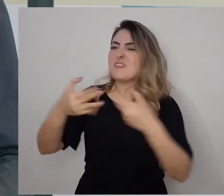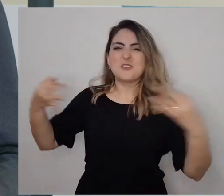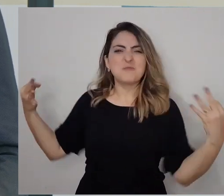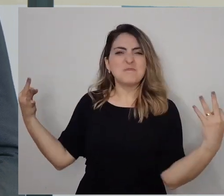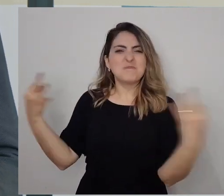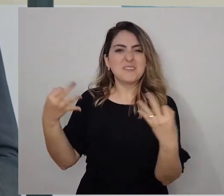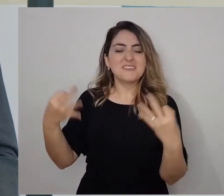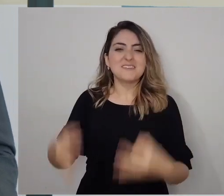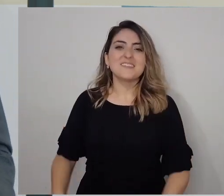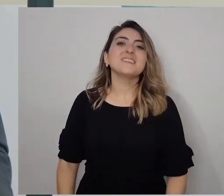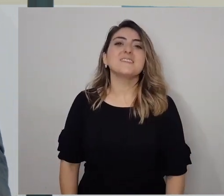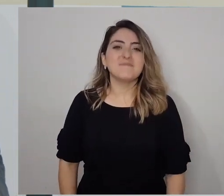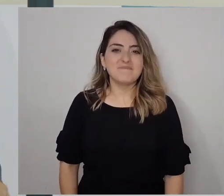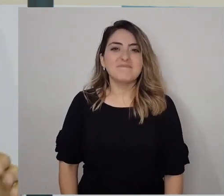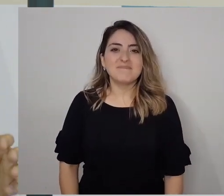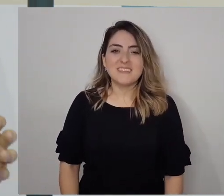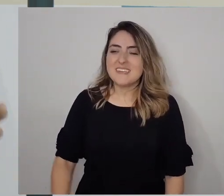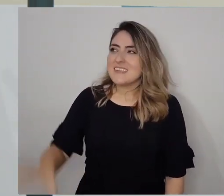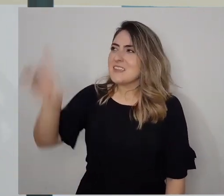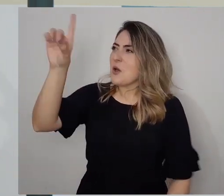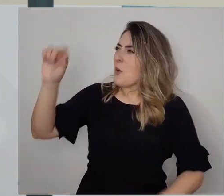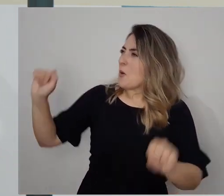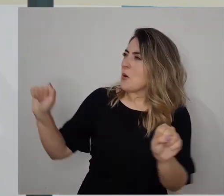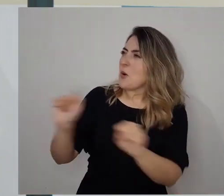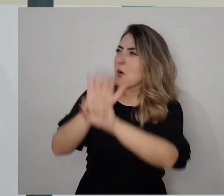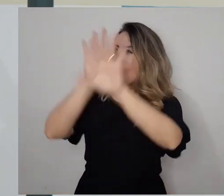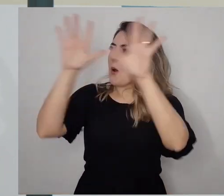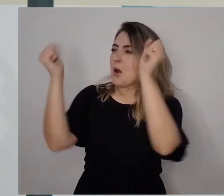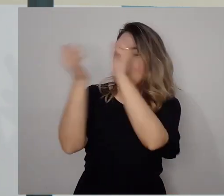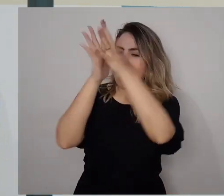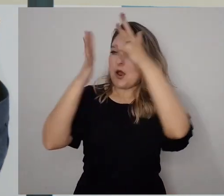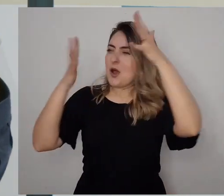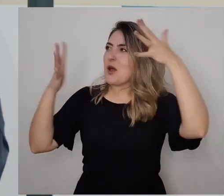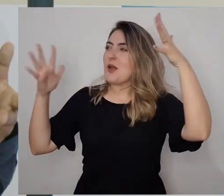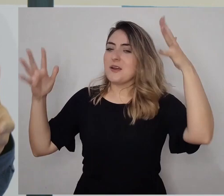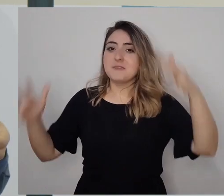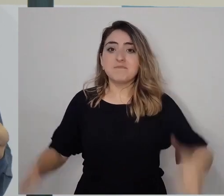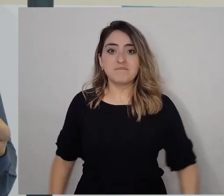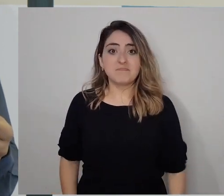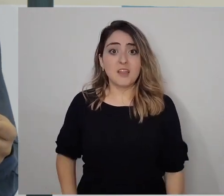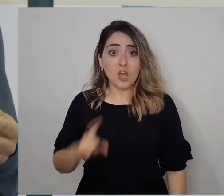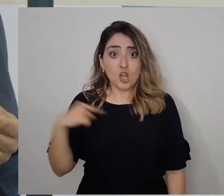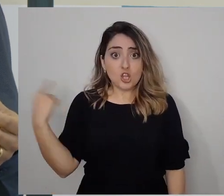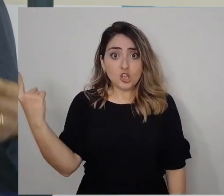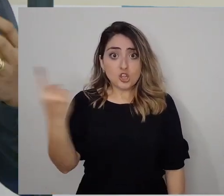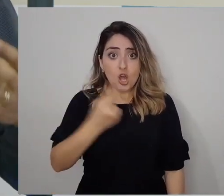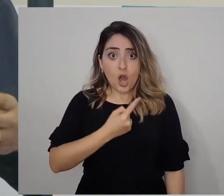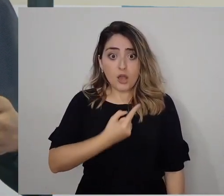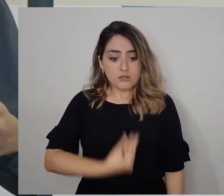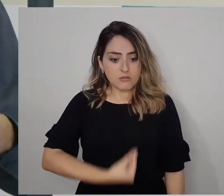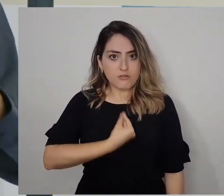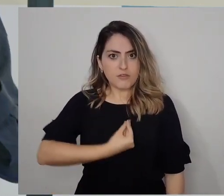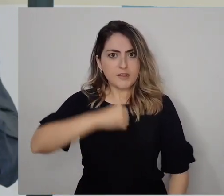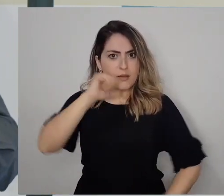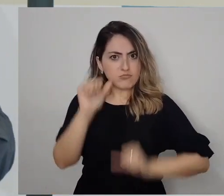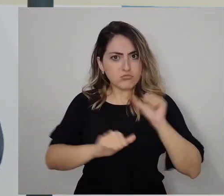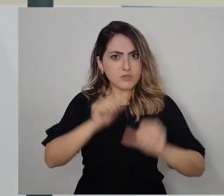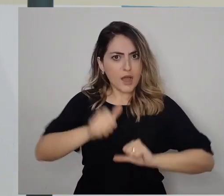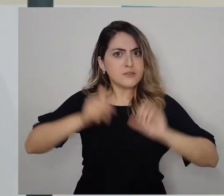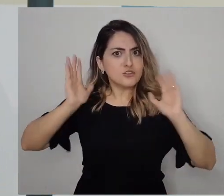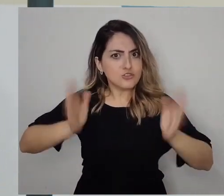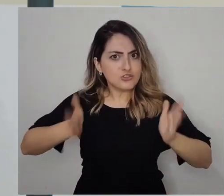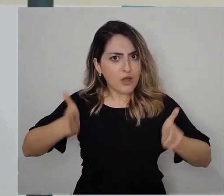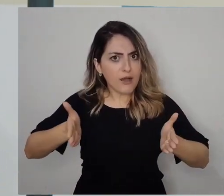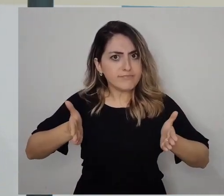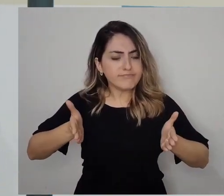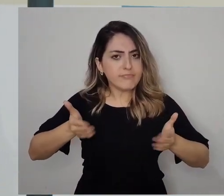Deus é cheio de glória. Então, uma vez transformados, como é que nós devemos viver? Como é que deve ser a nossa